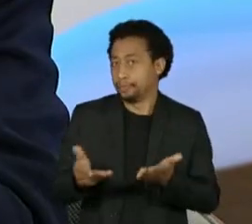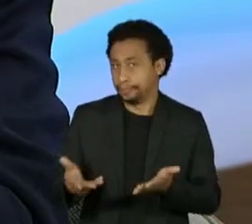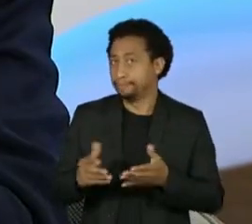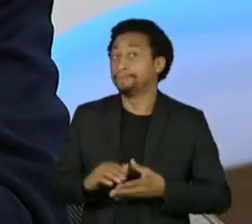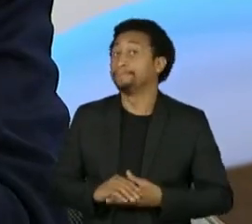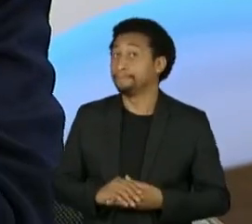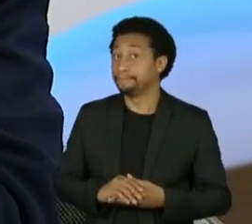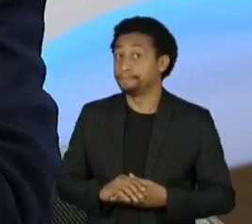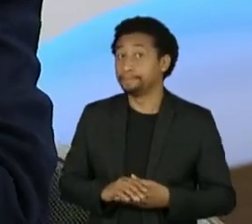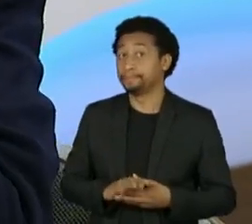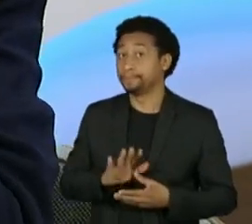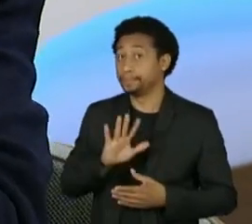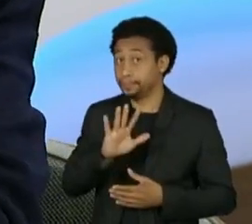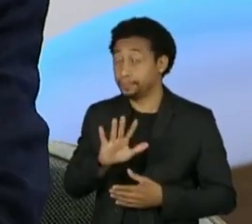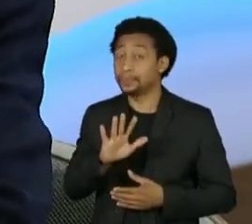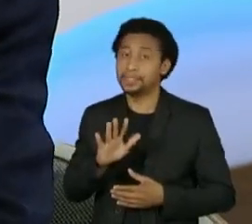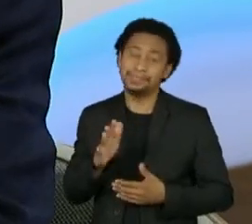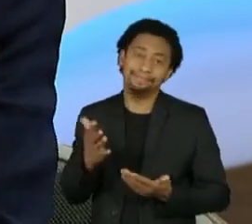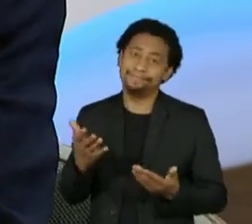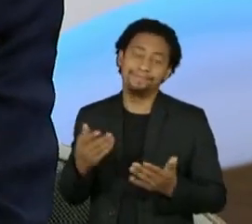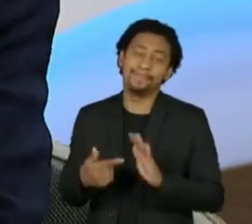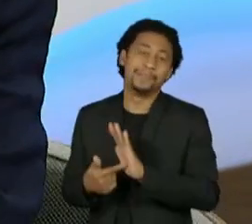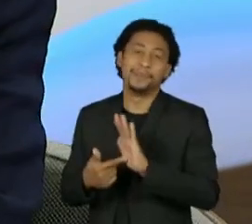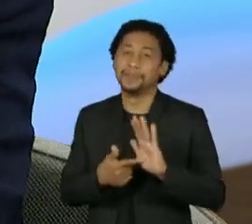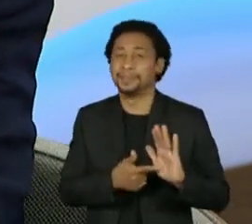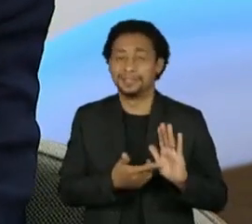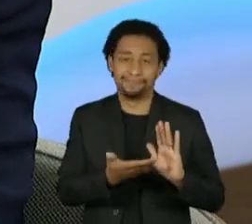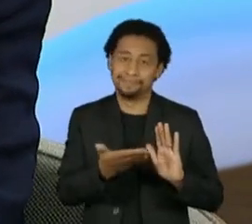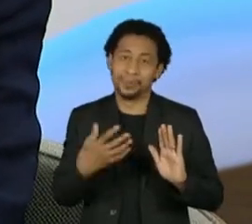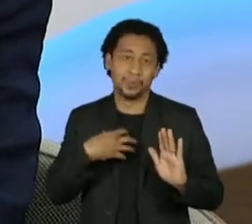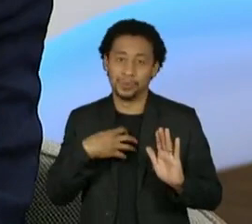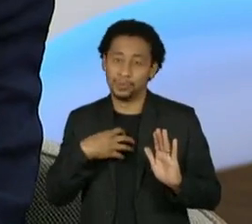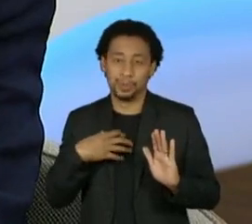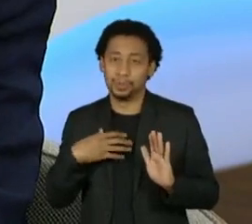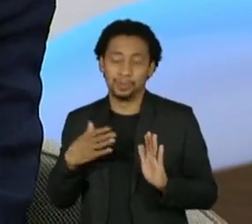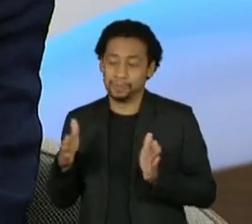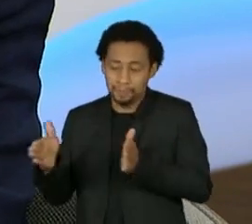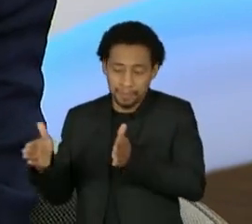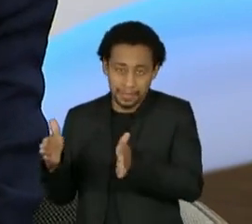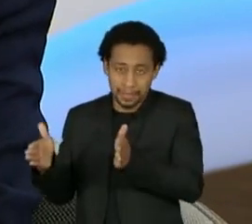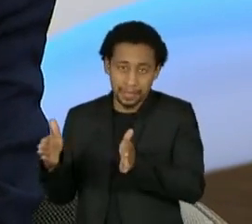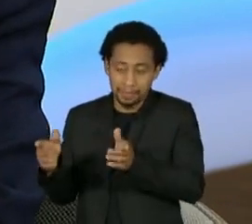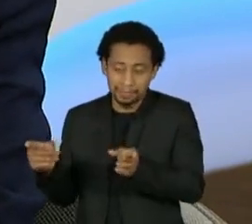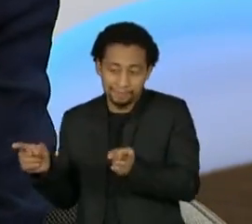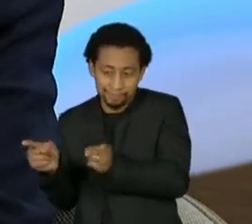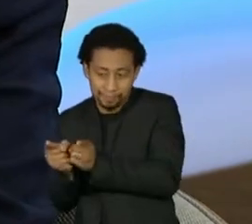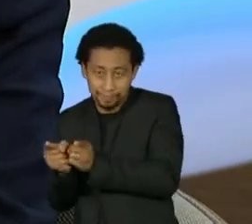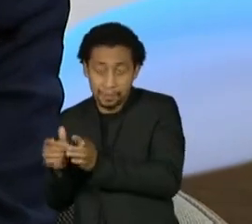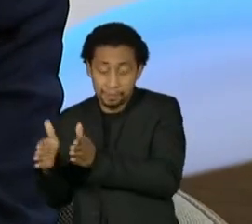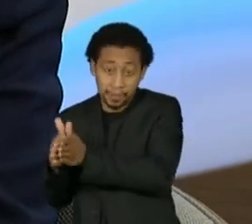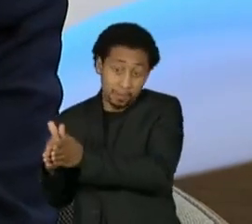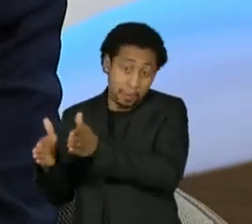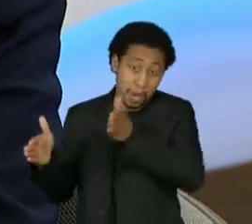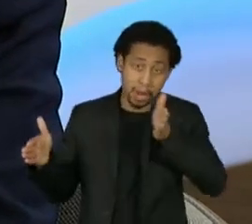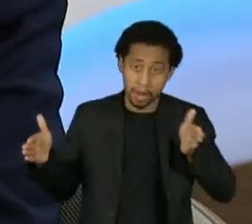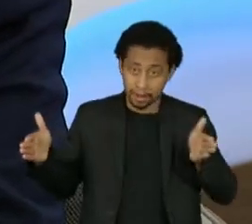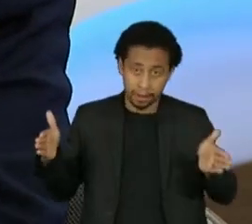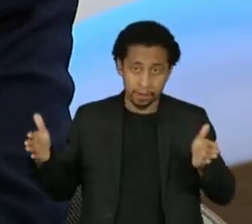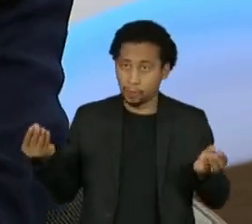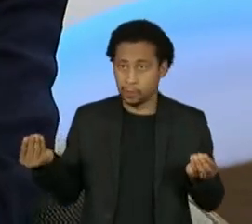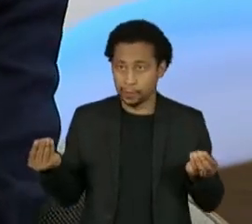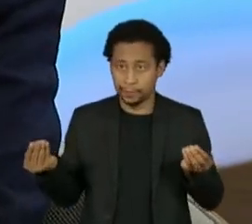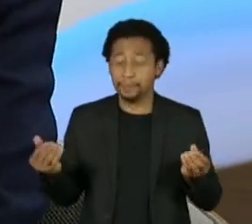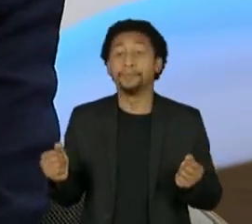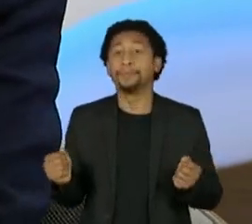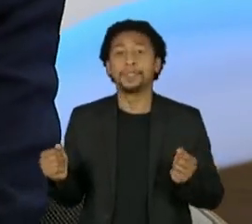você é quase com a questão de de curto e curto prazo e olhar um pouco à frente é